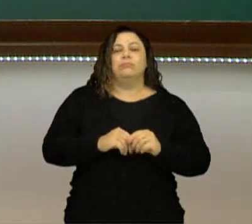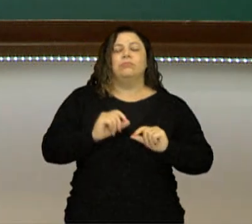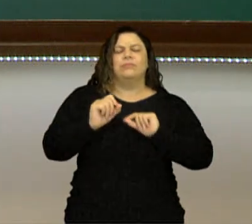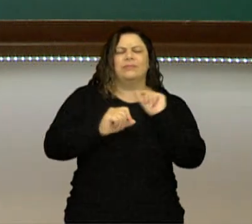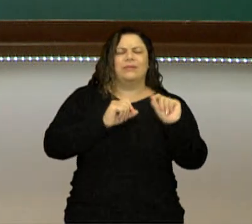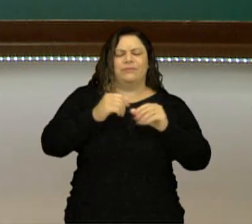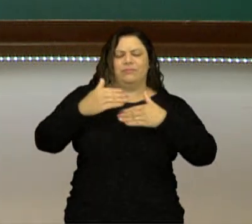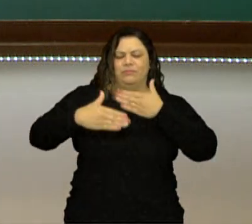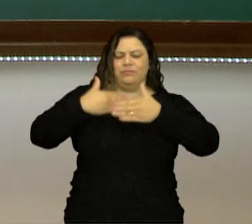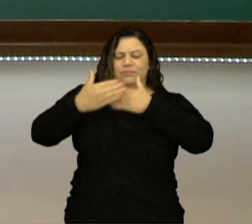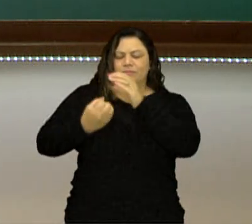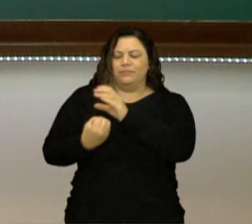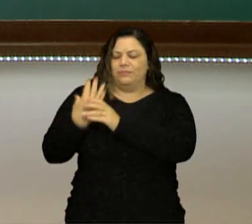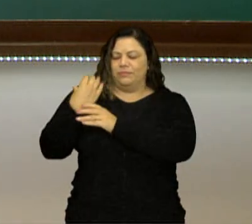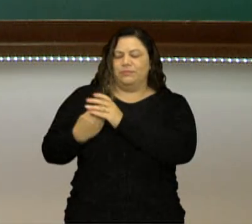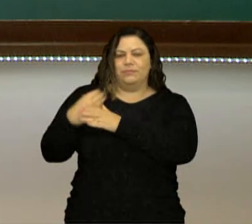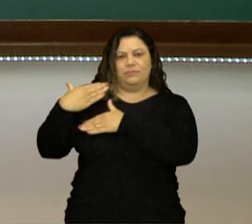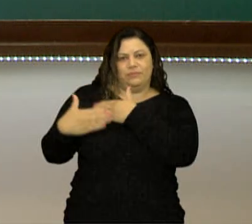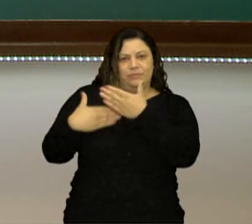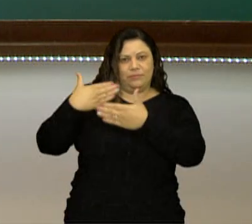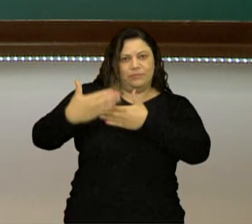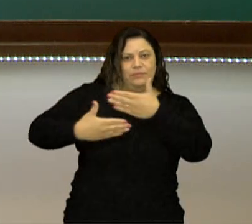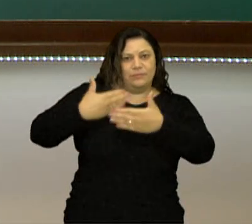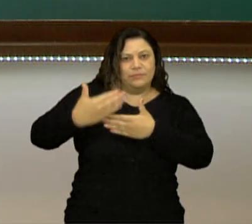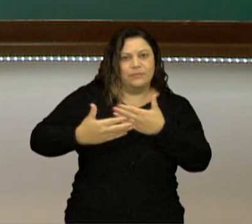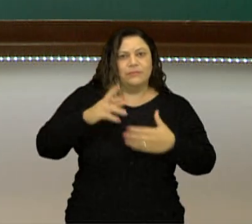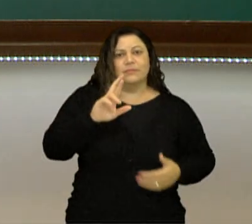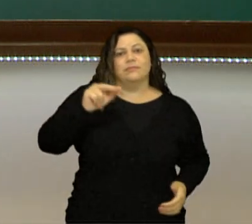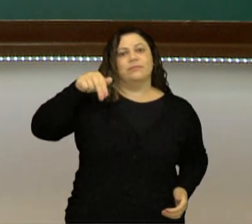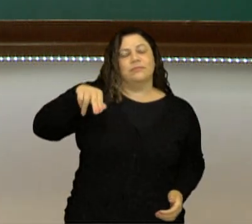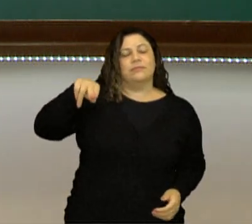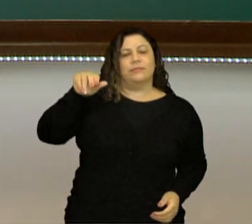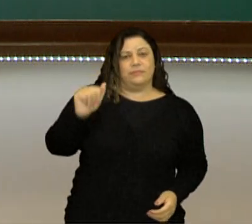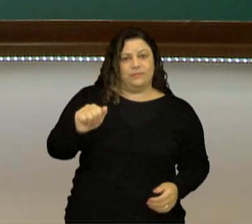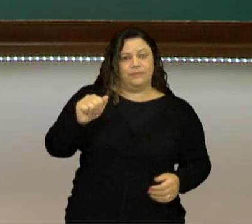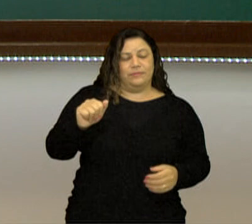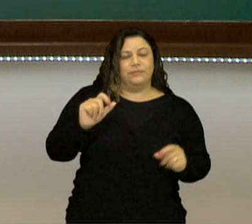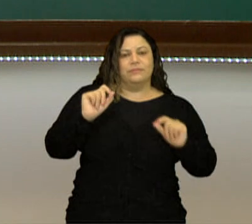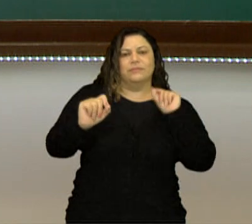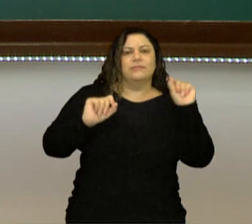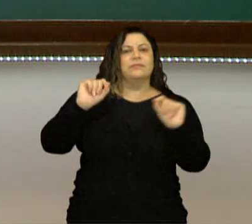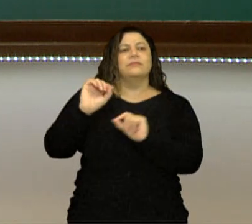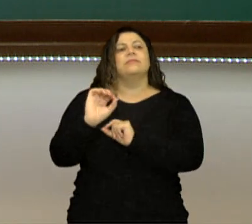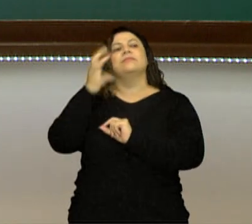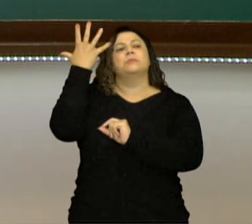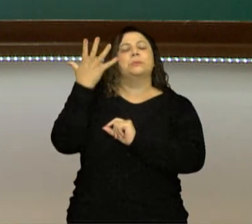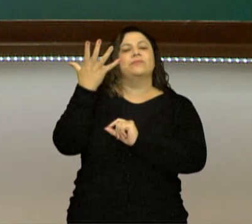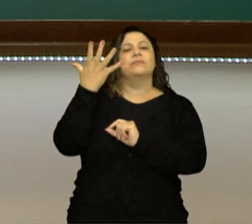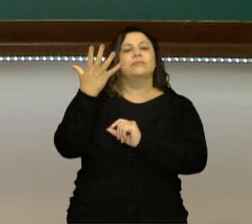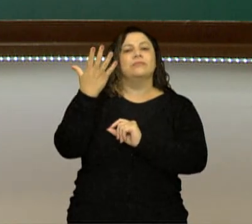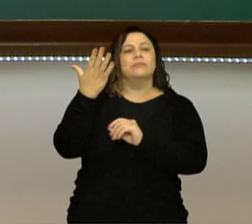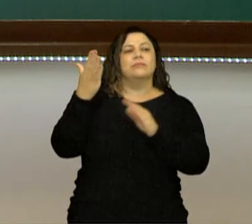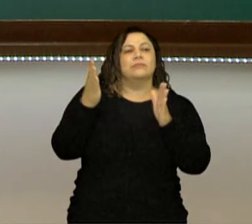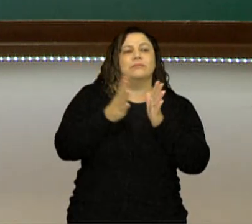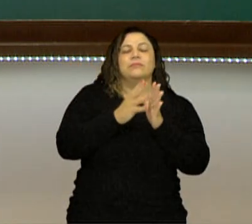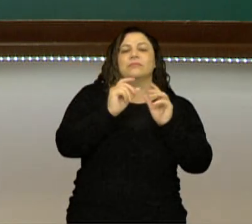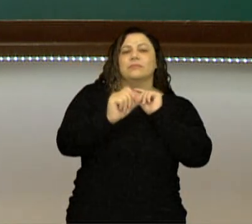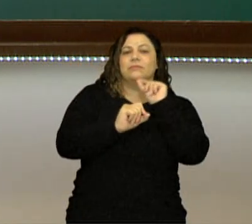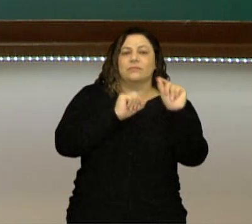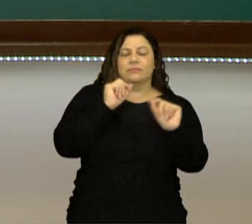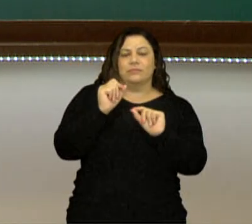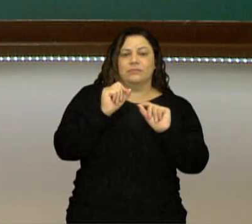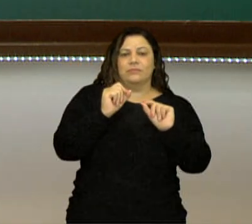ali de formação da cadeia ali do RNA mensageiro, o que vai acontecer ali no caso é a retirada